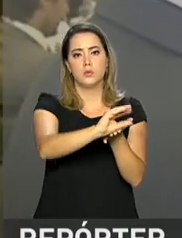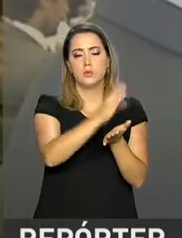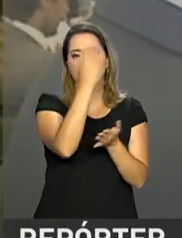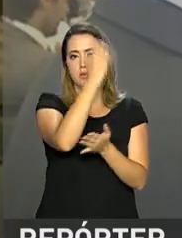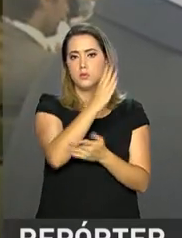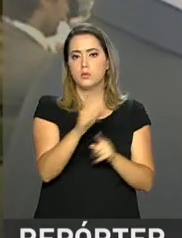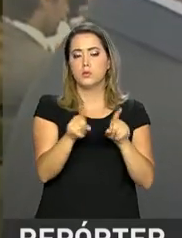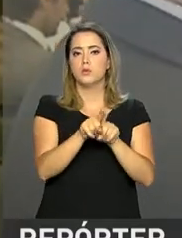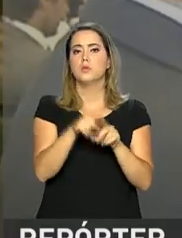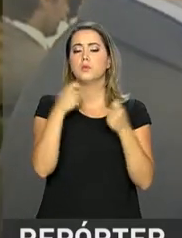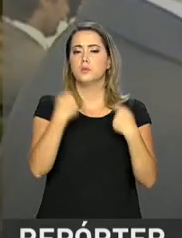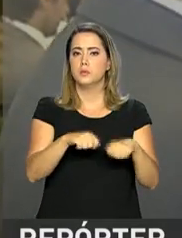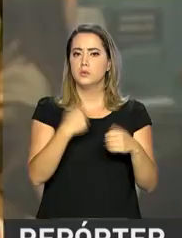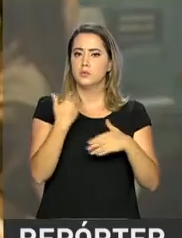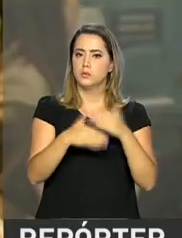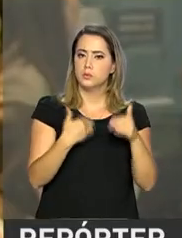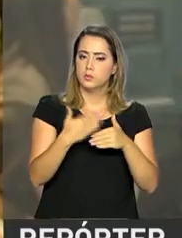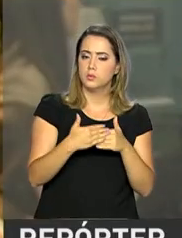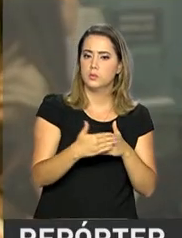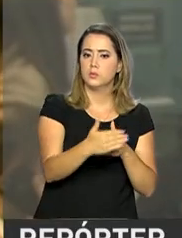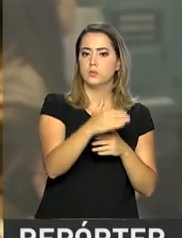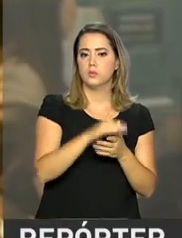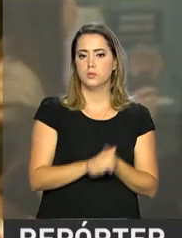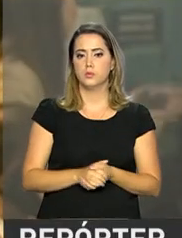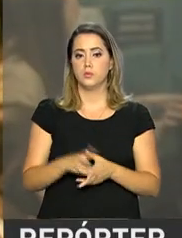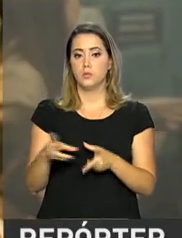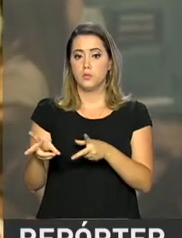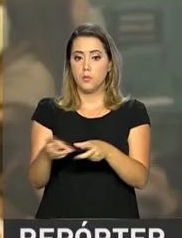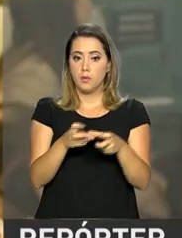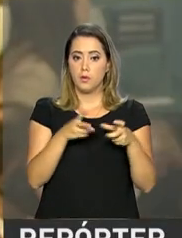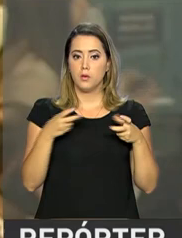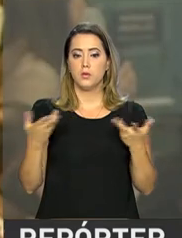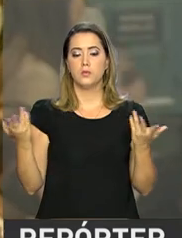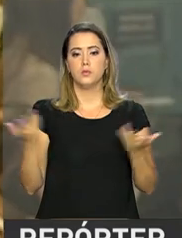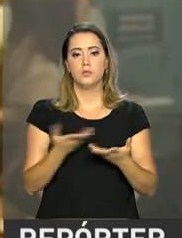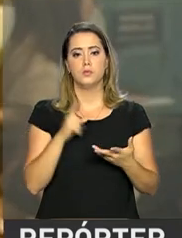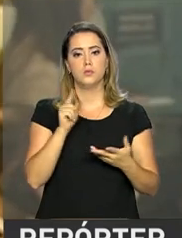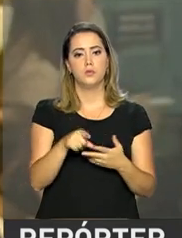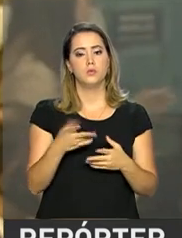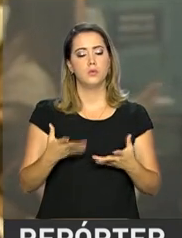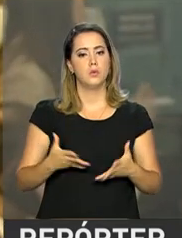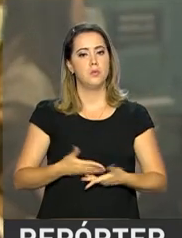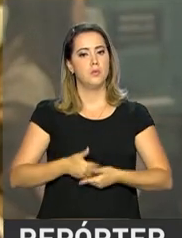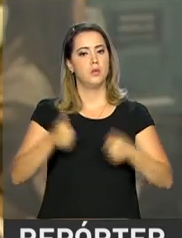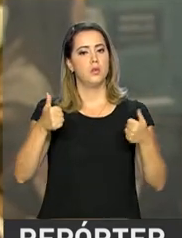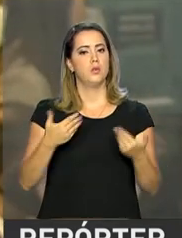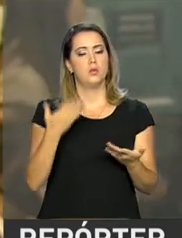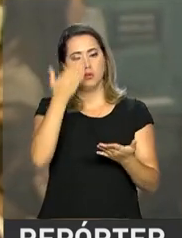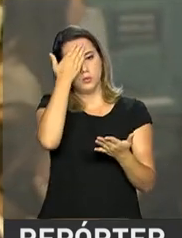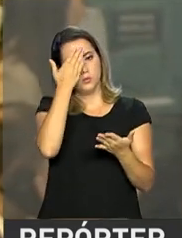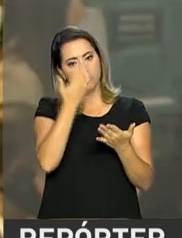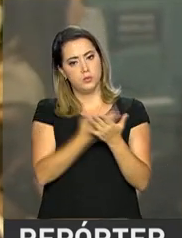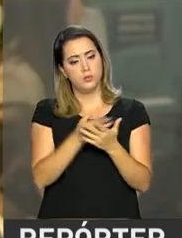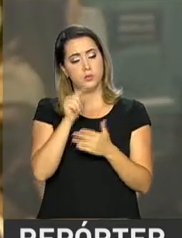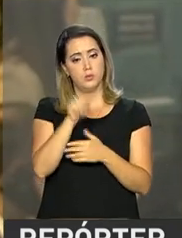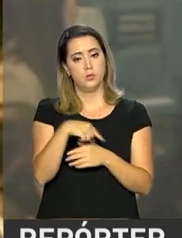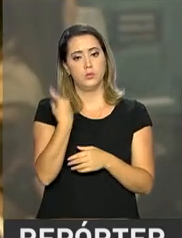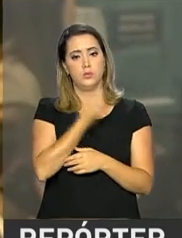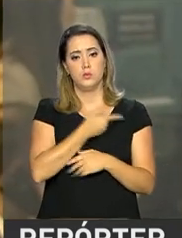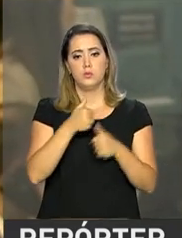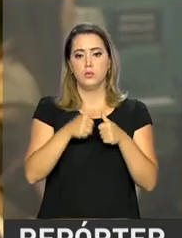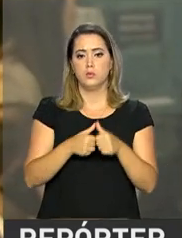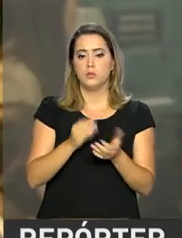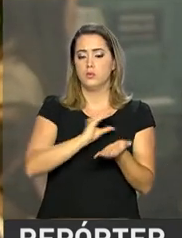um comportamento que deve se manter. A percepção do internacional é que a confiança aumentou, tanto que nós